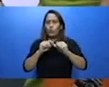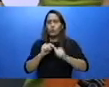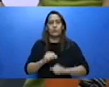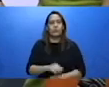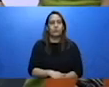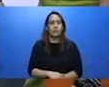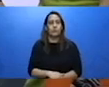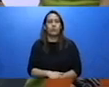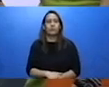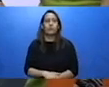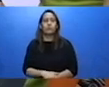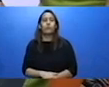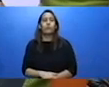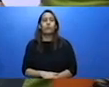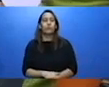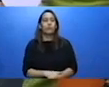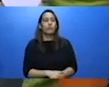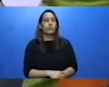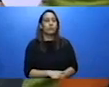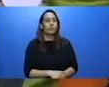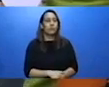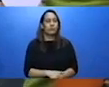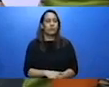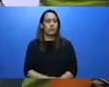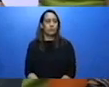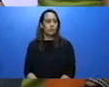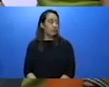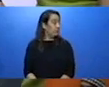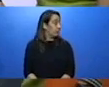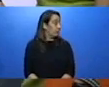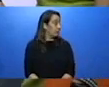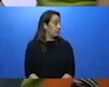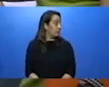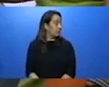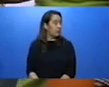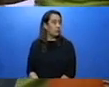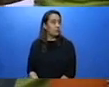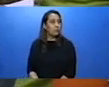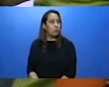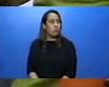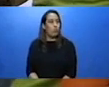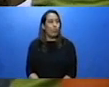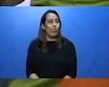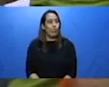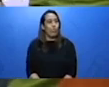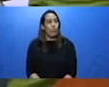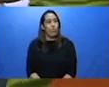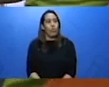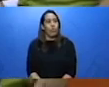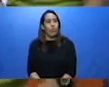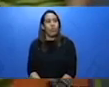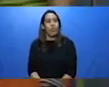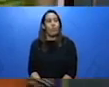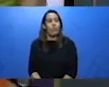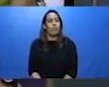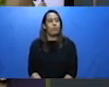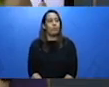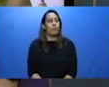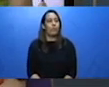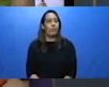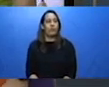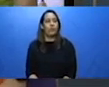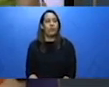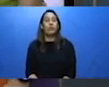Inteiro. T-E-I. Não esquece desse I, hein, galera? Ro. Vamos ver se a frase deu o mesmo